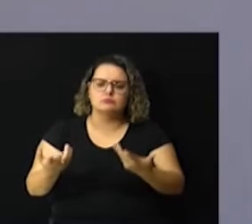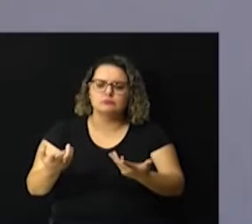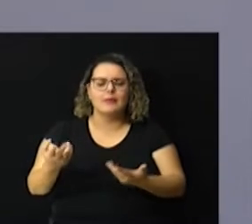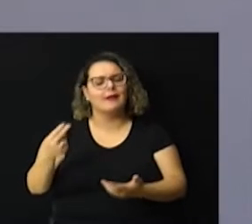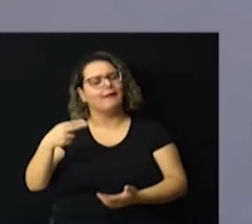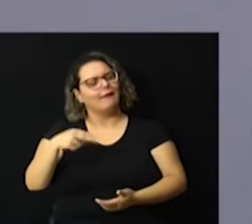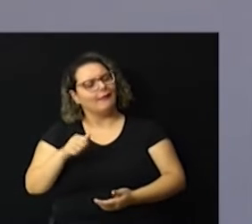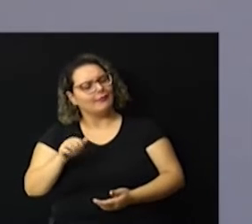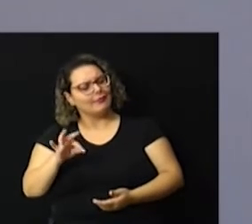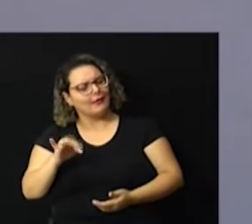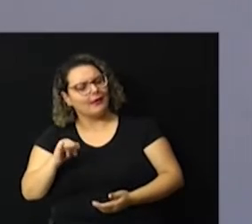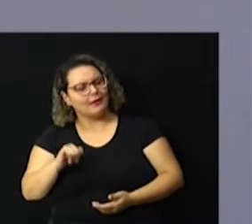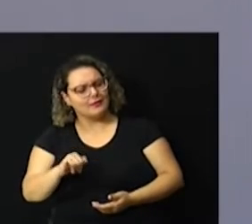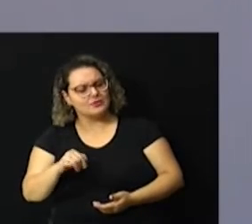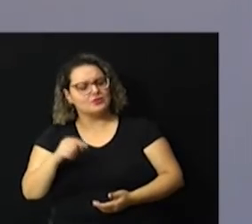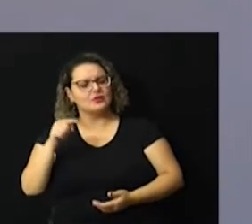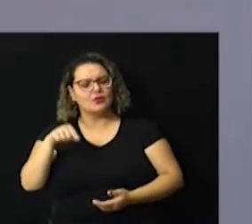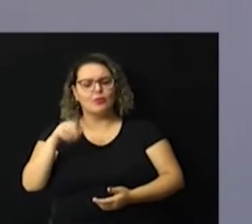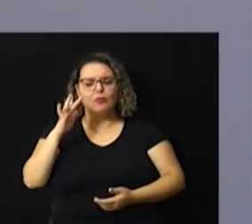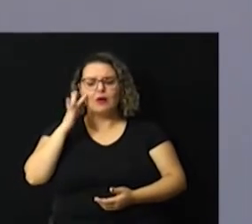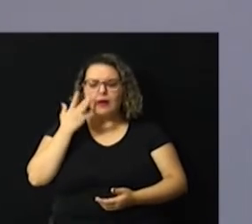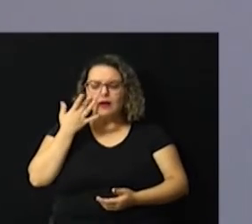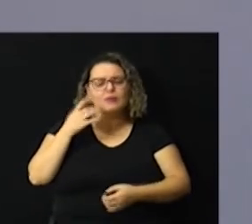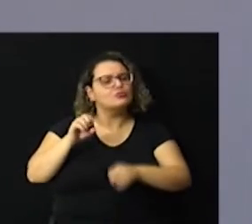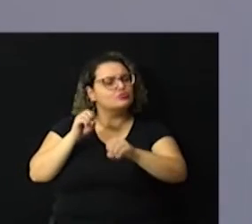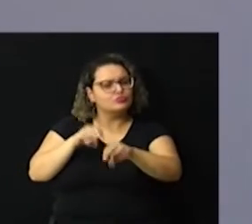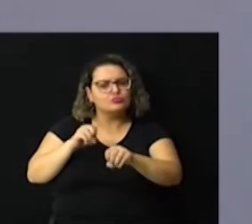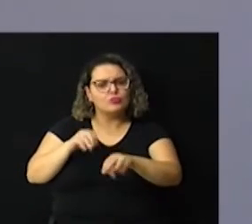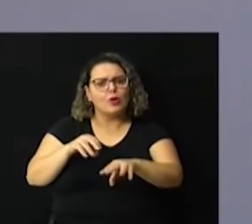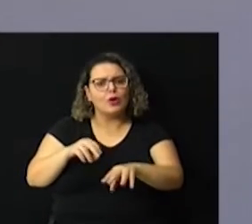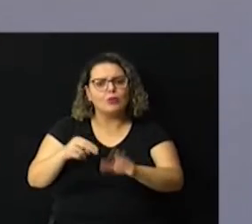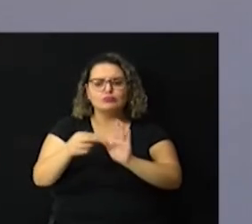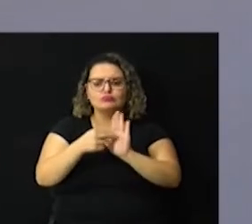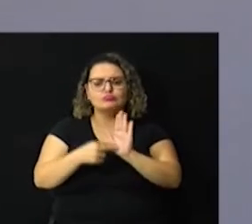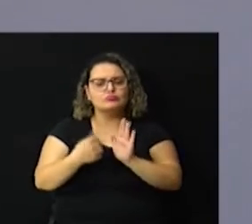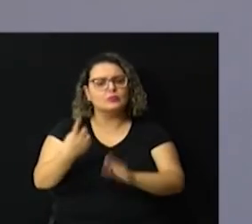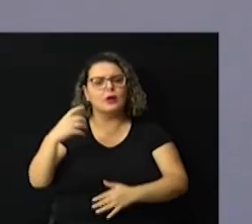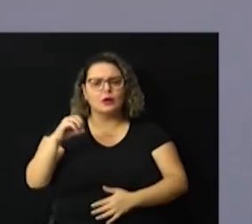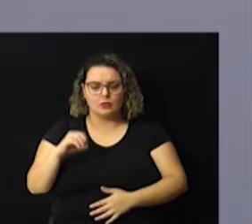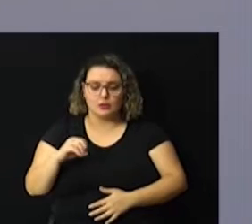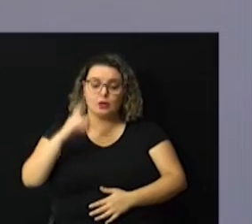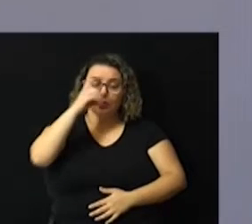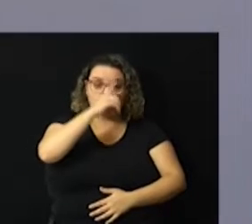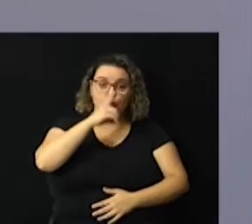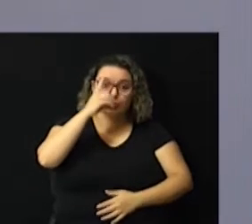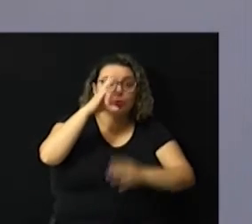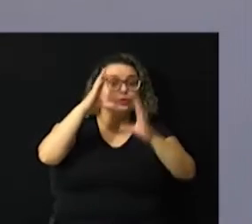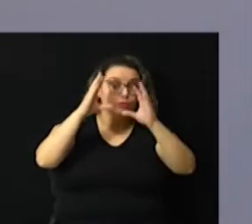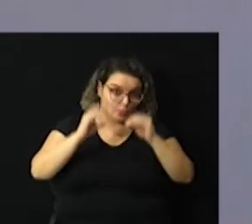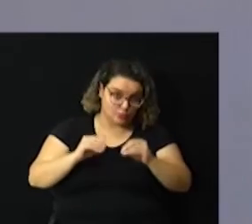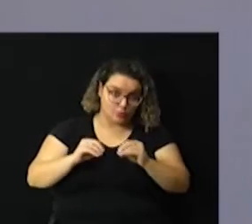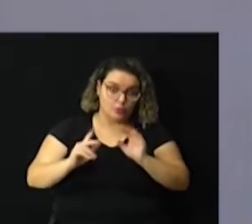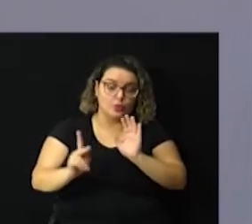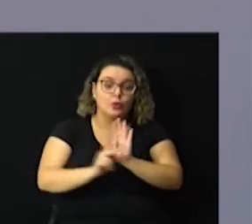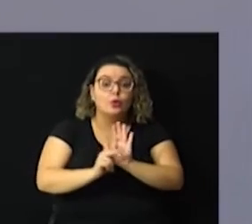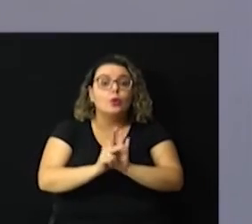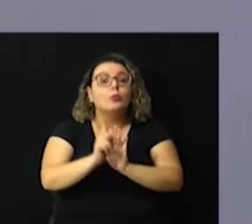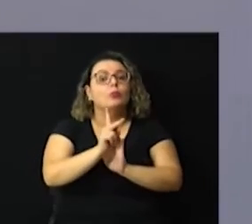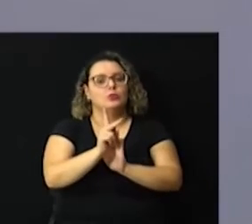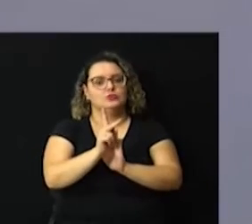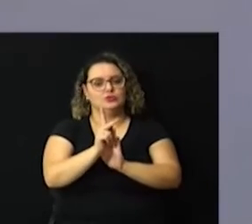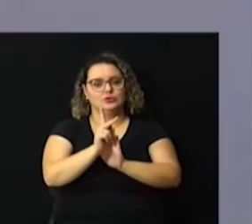eu acho que isso tem tudo a ver com o projeto do Educador Nota 10. Aí, num domingo à noite, eu escrevi o